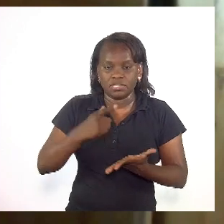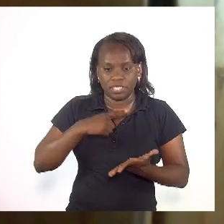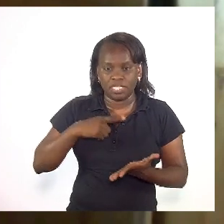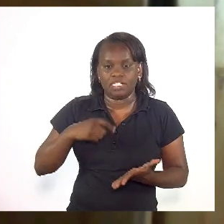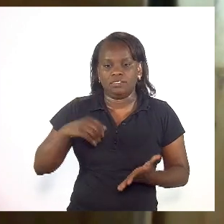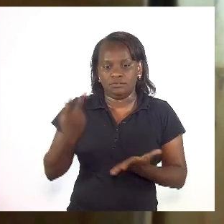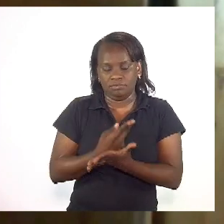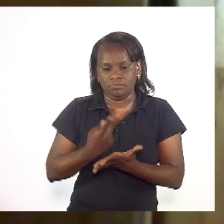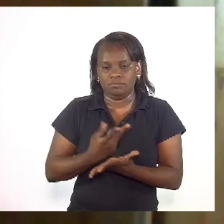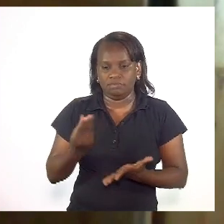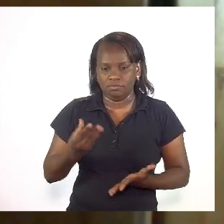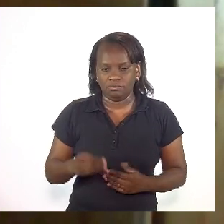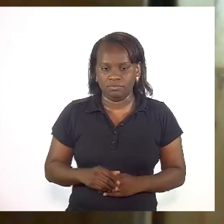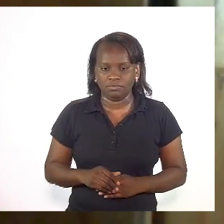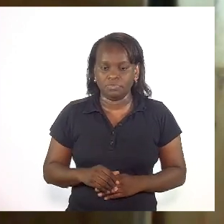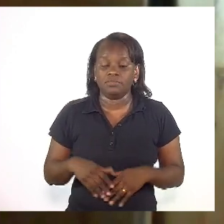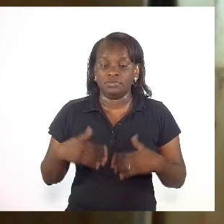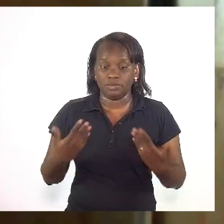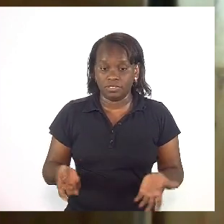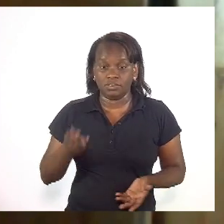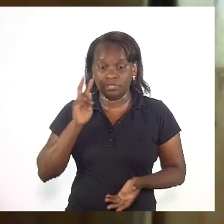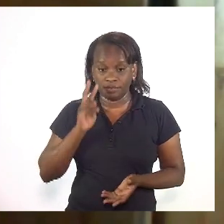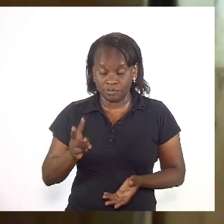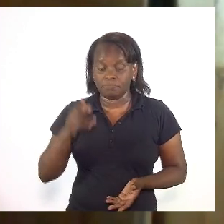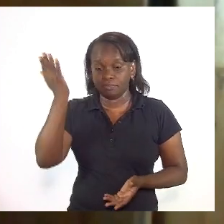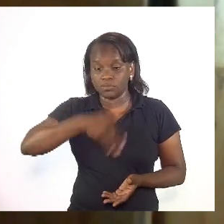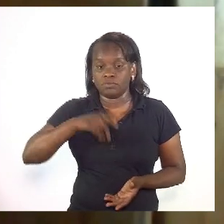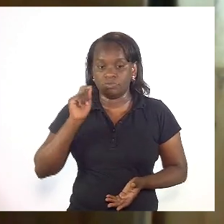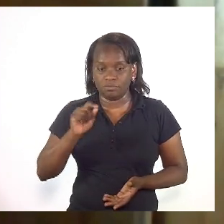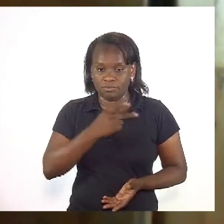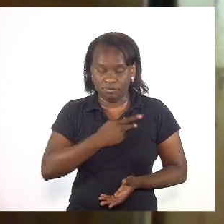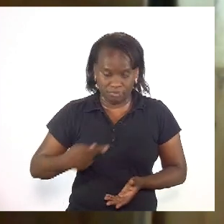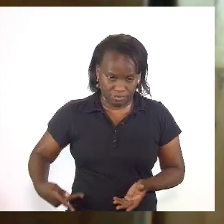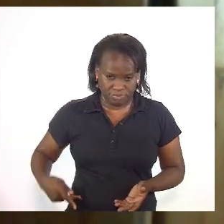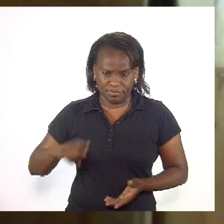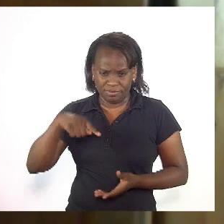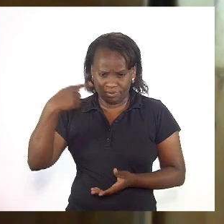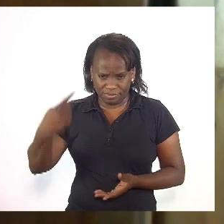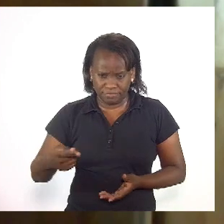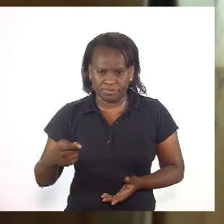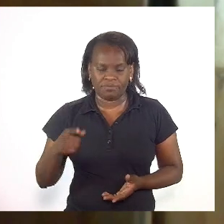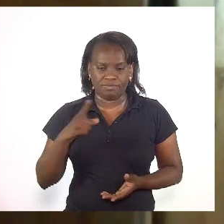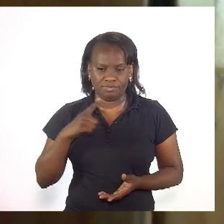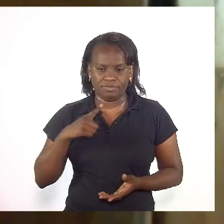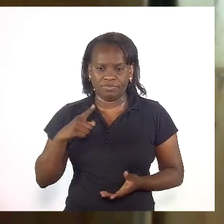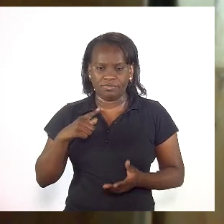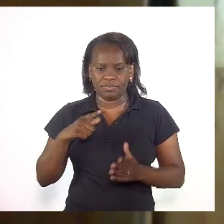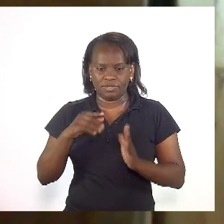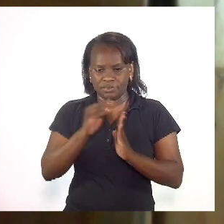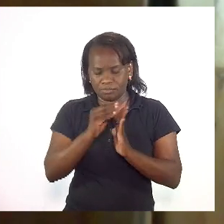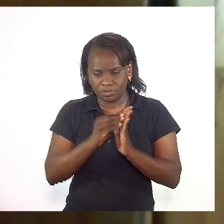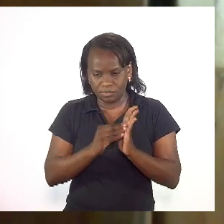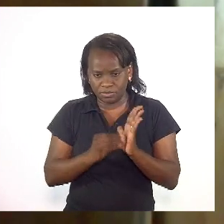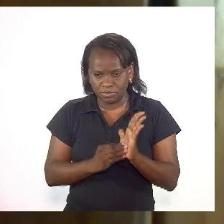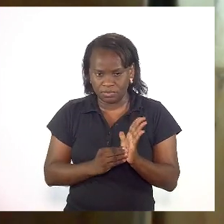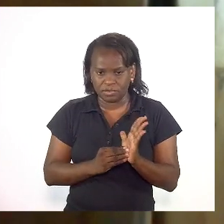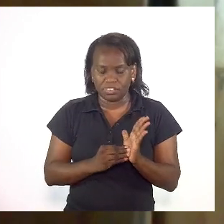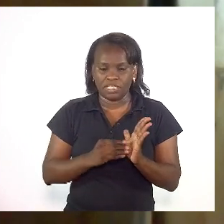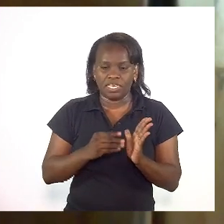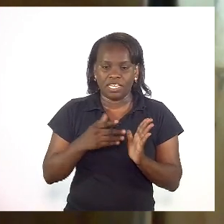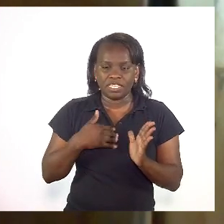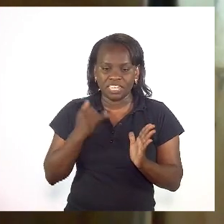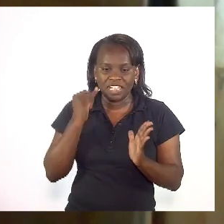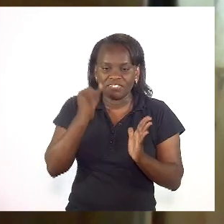fraude. Verifica-se, senhor presidente, né? Posteriormente, as delações